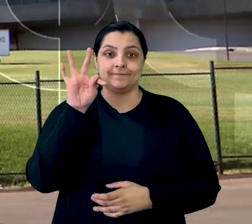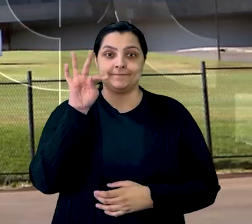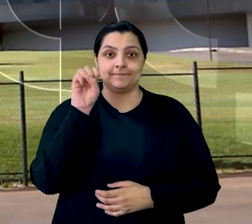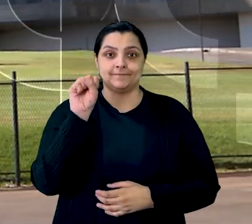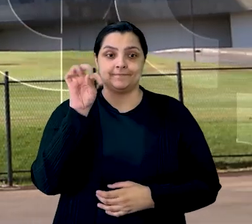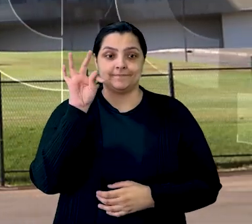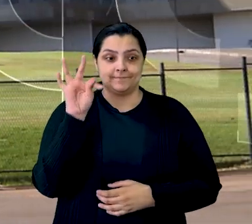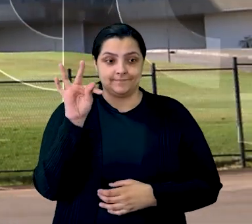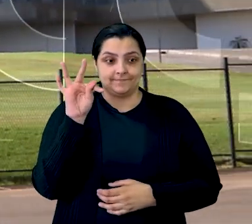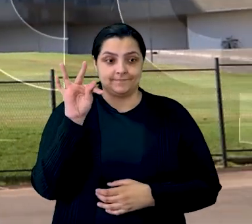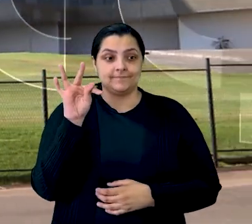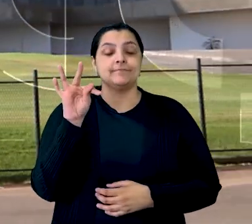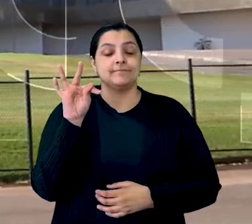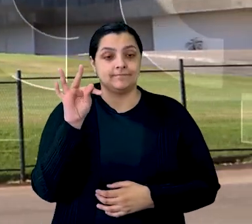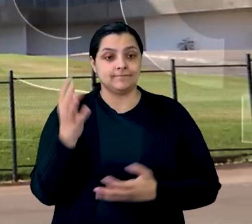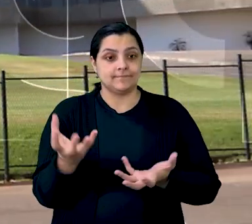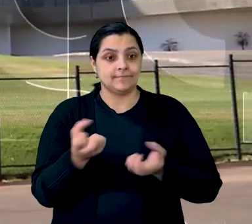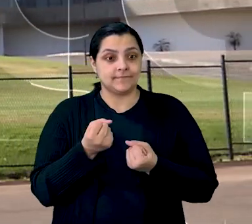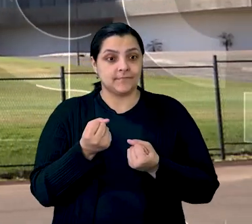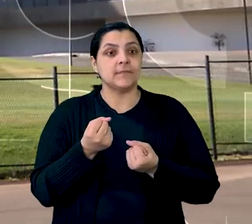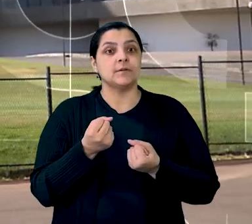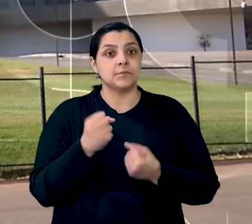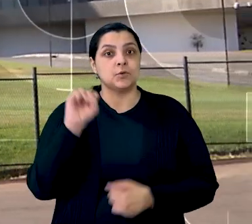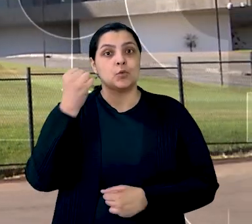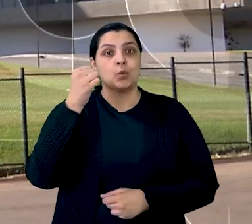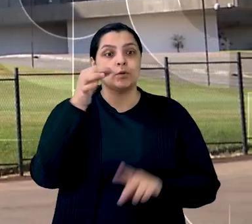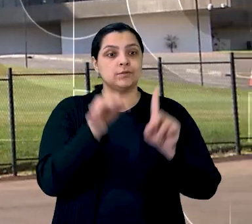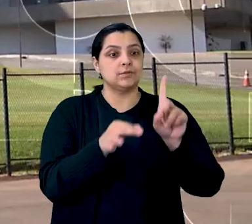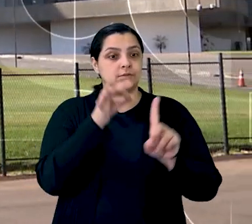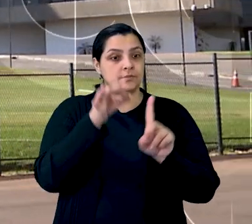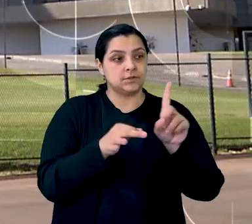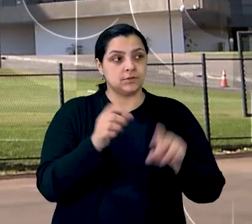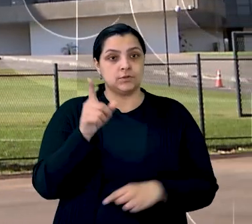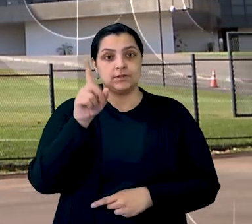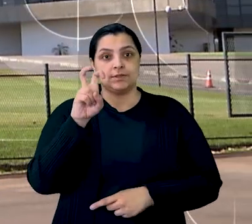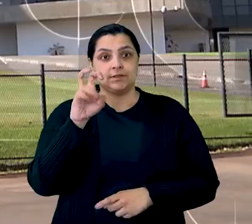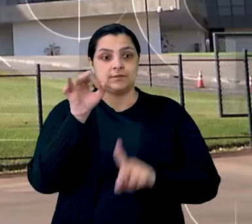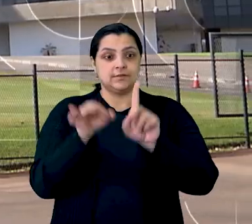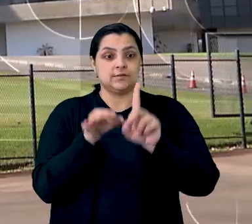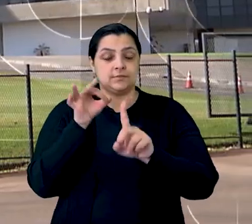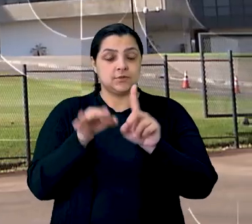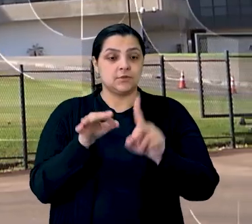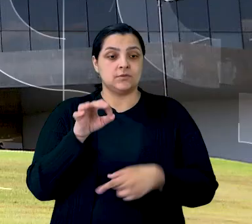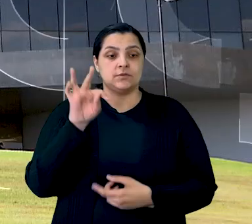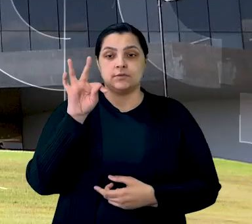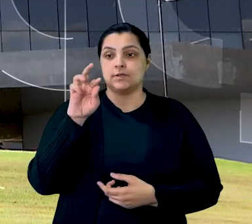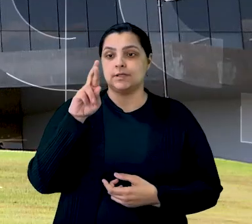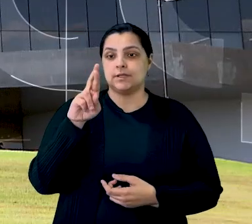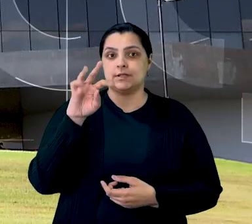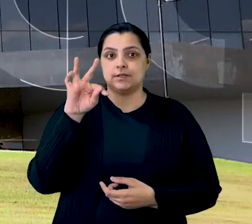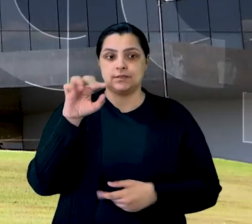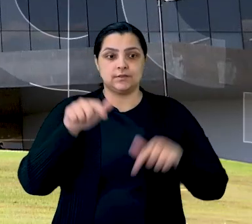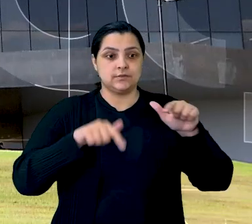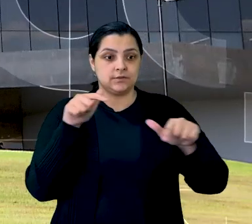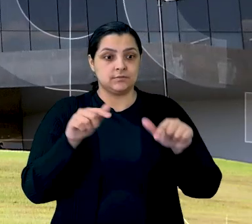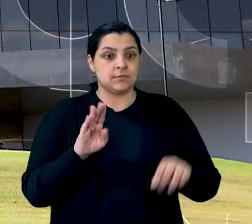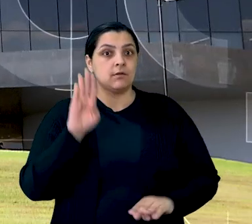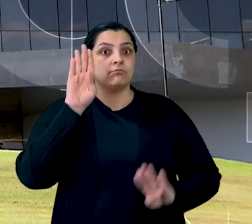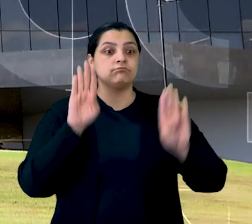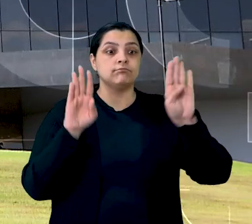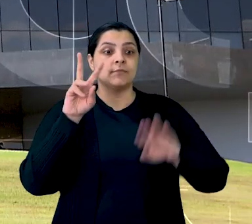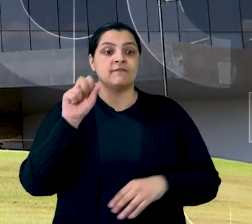O Tribunal Superior do Trabalho recebeu a inscrição de 8 desembargadoras e 15 desembargadores de tribunais regionais do